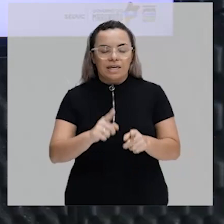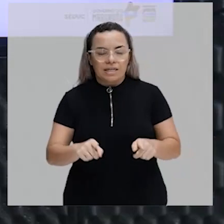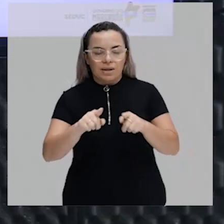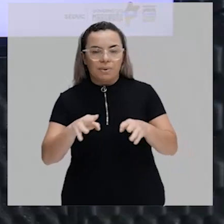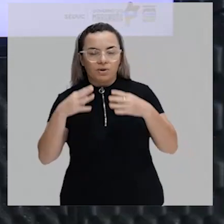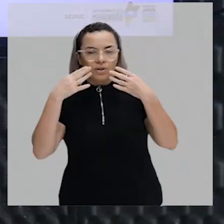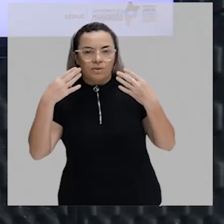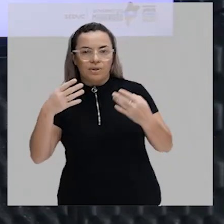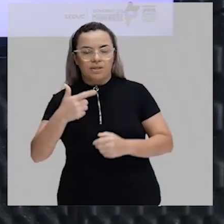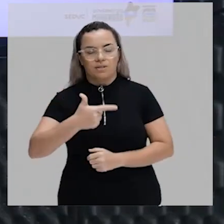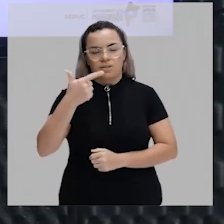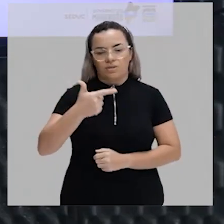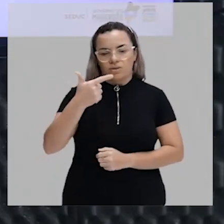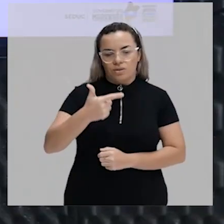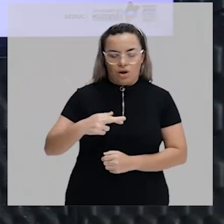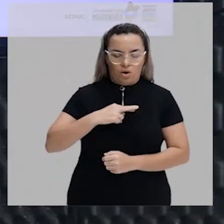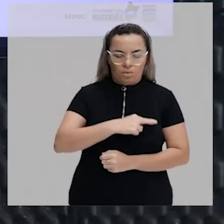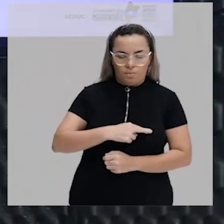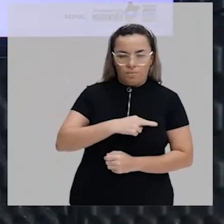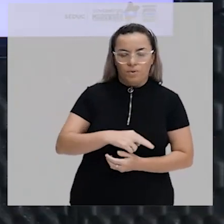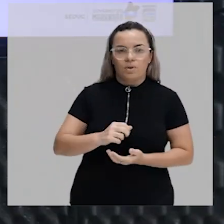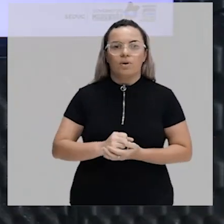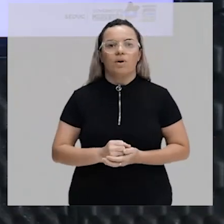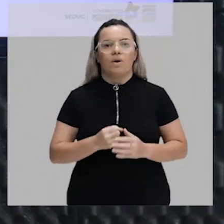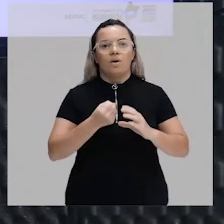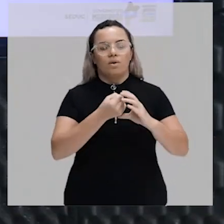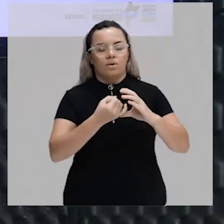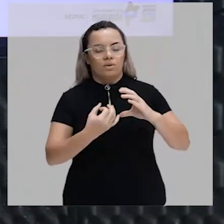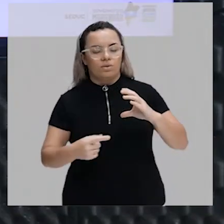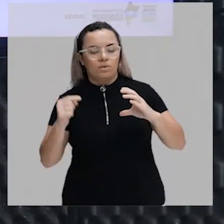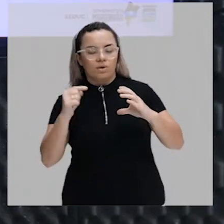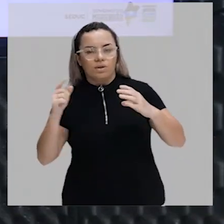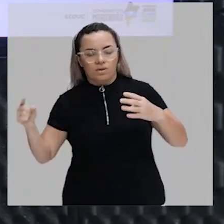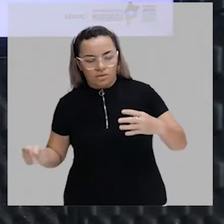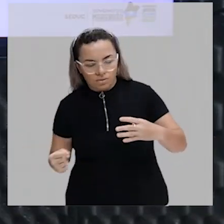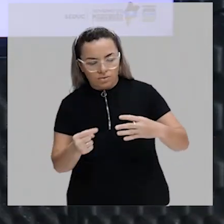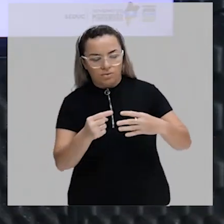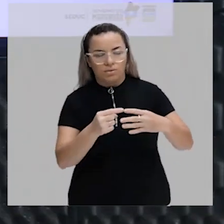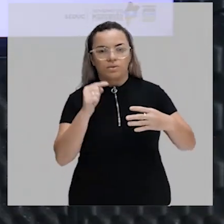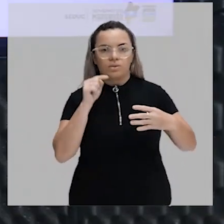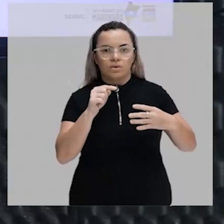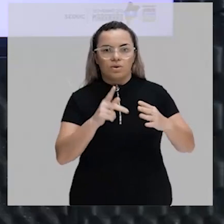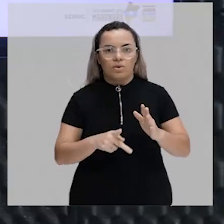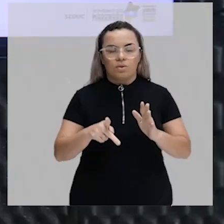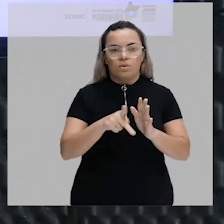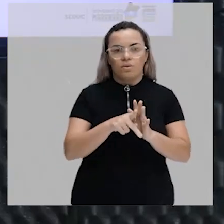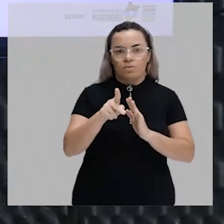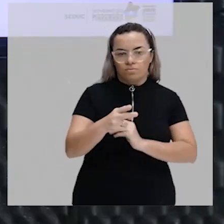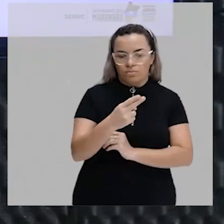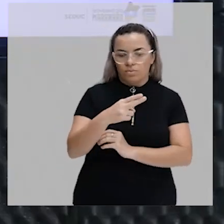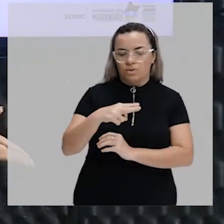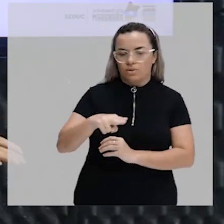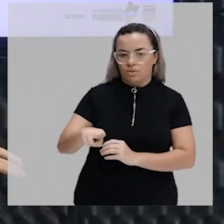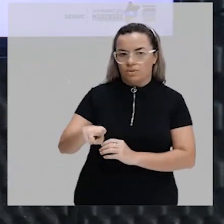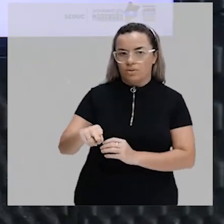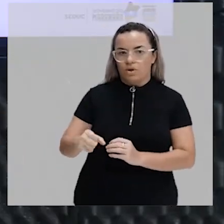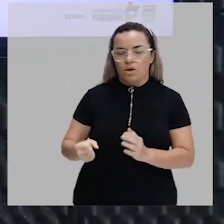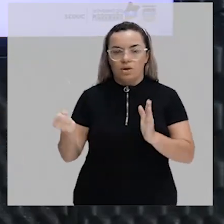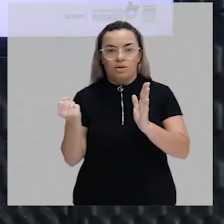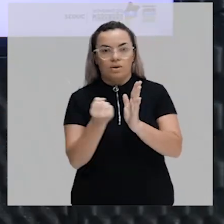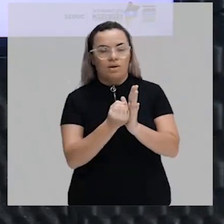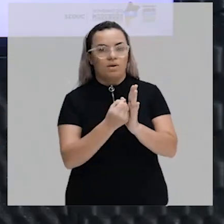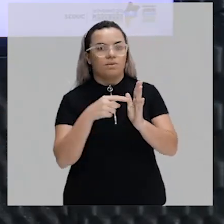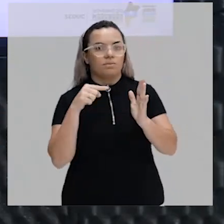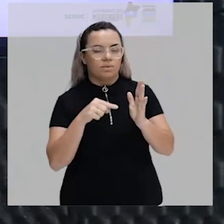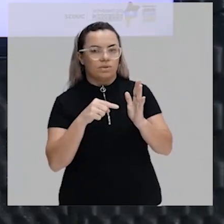Vocês lembram? Quais são as características do simbolismo? Como o próprio nome diz, trabalha-se com símbolo.